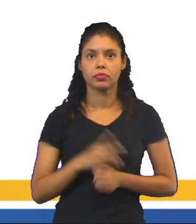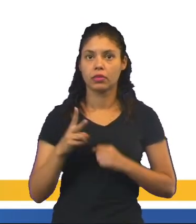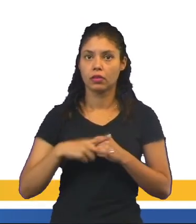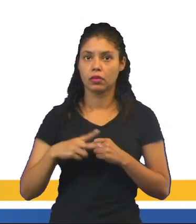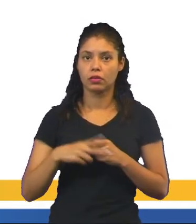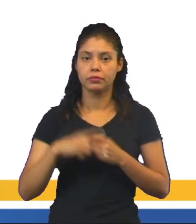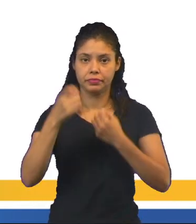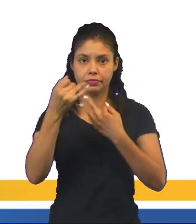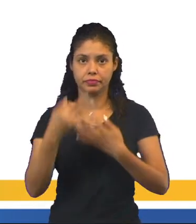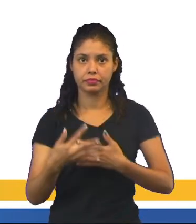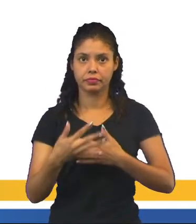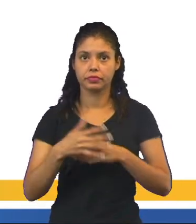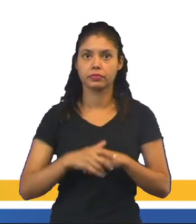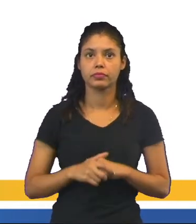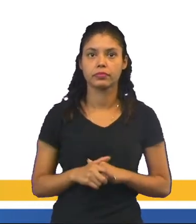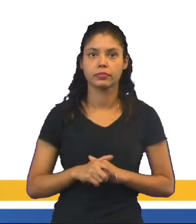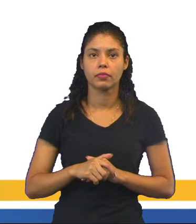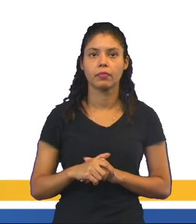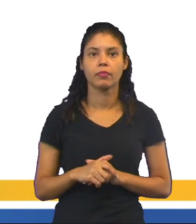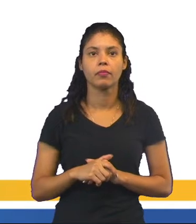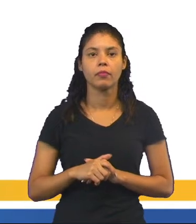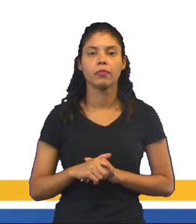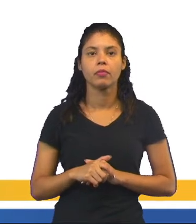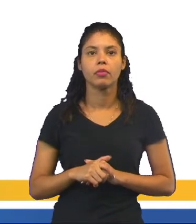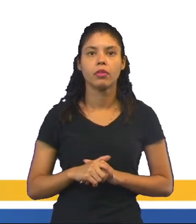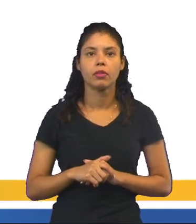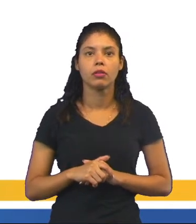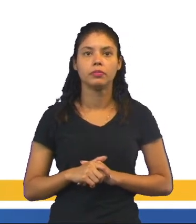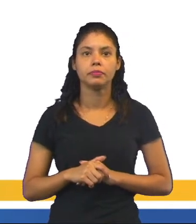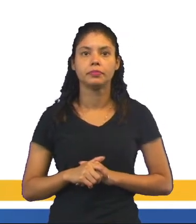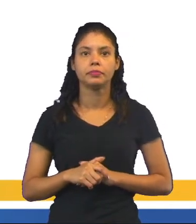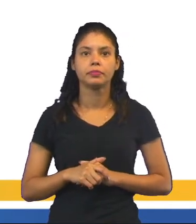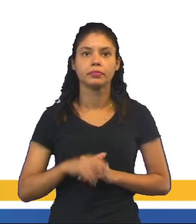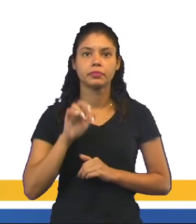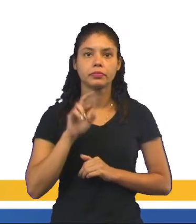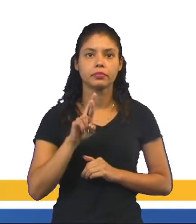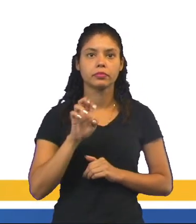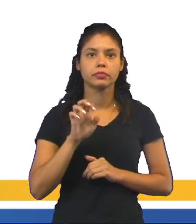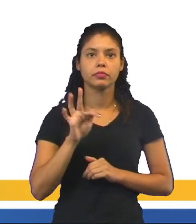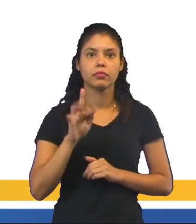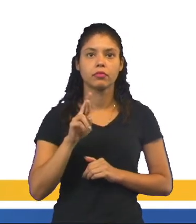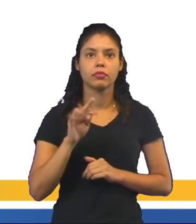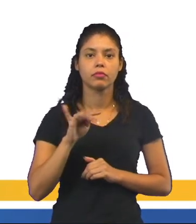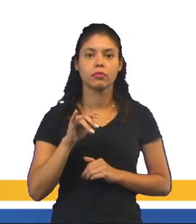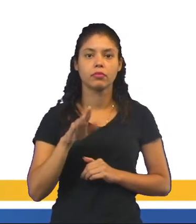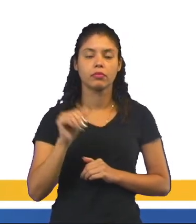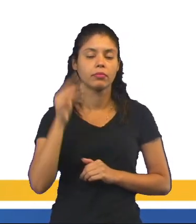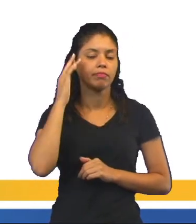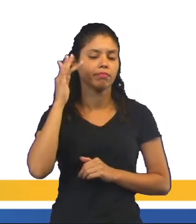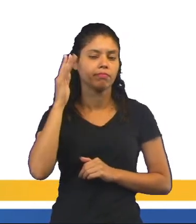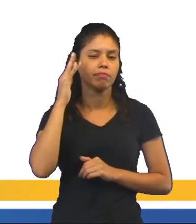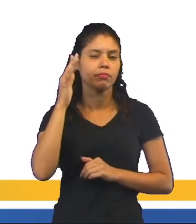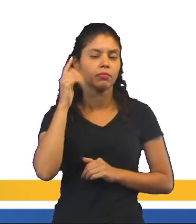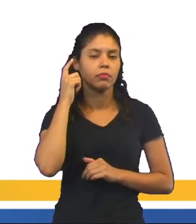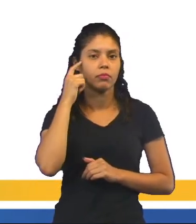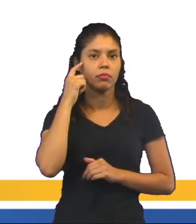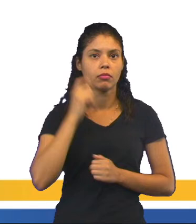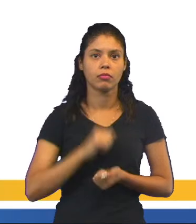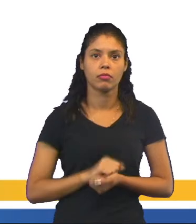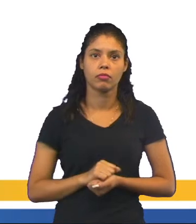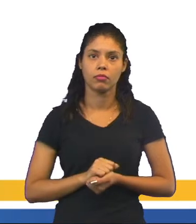Justificou, do verbo justificar. Refletiu, que é do verbo refletir.